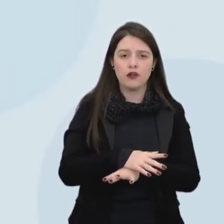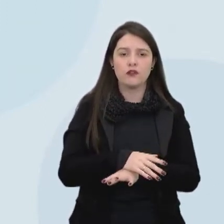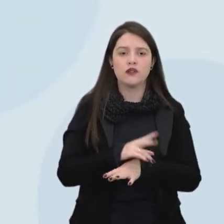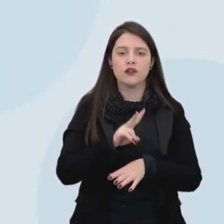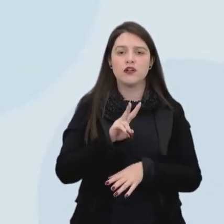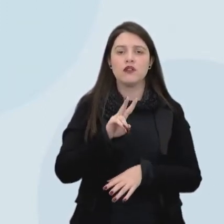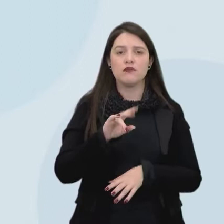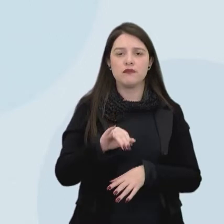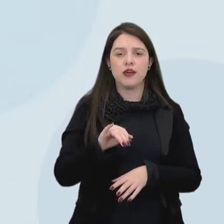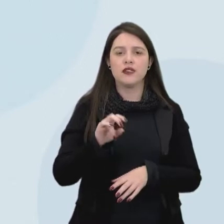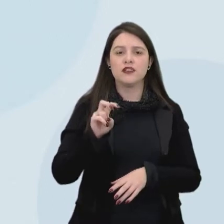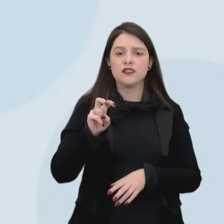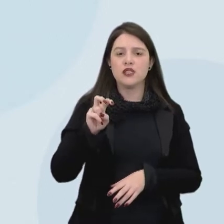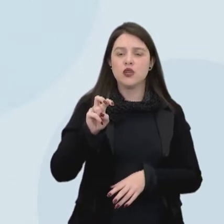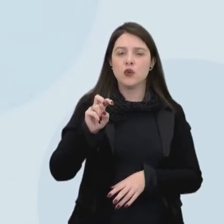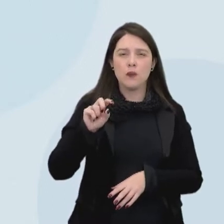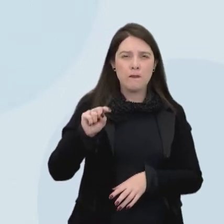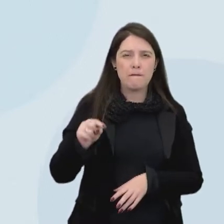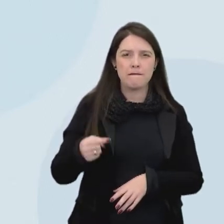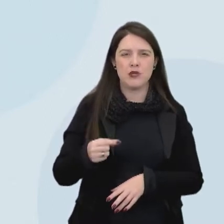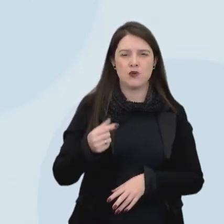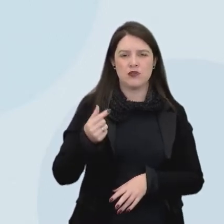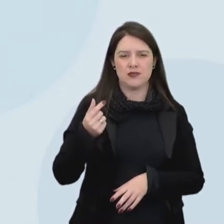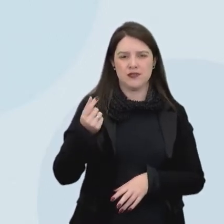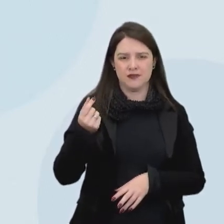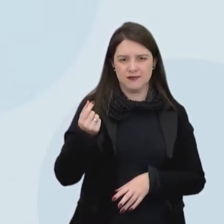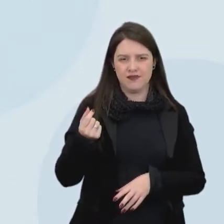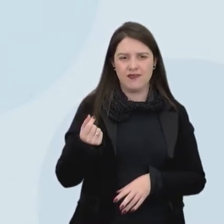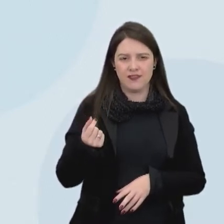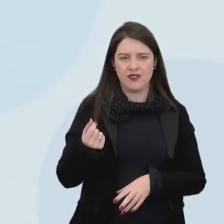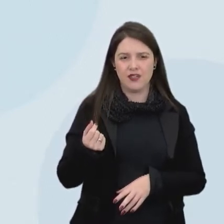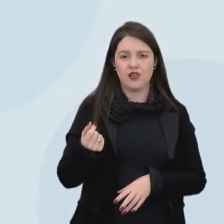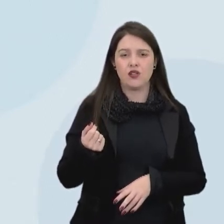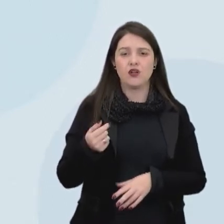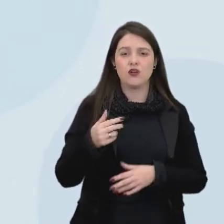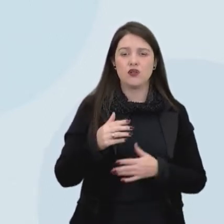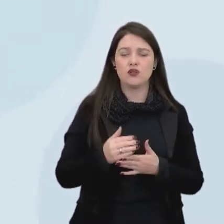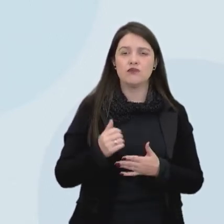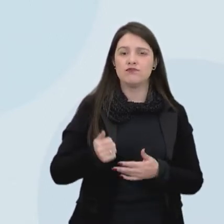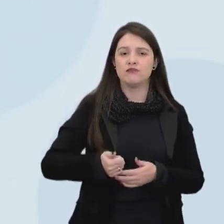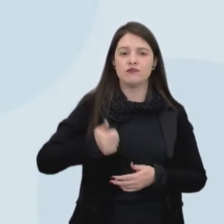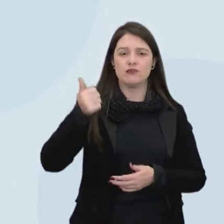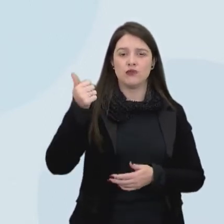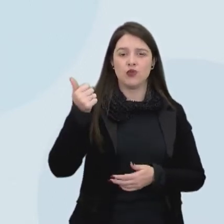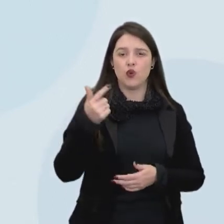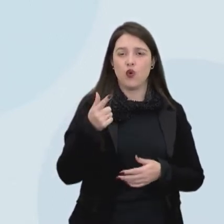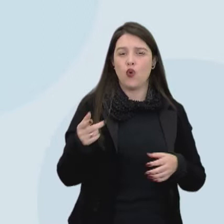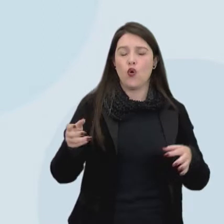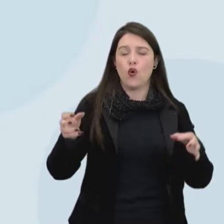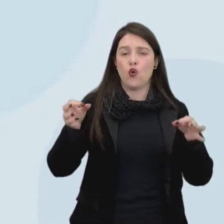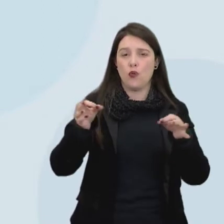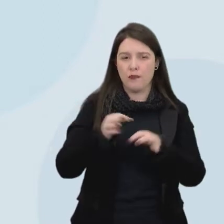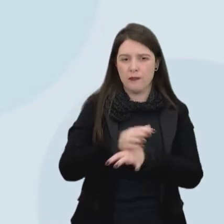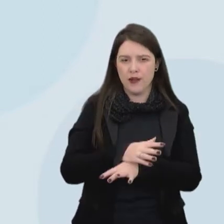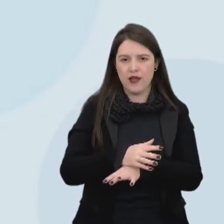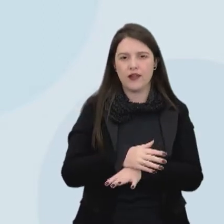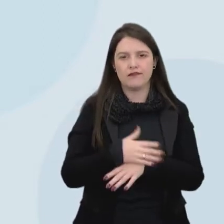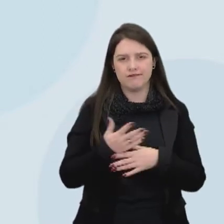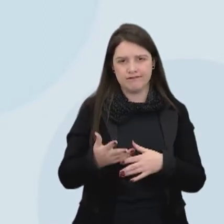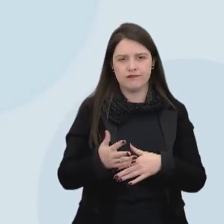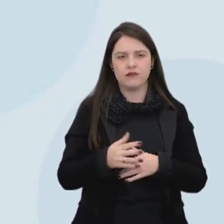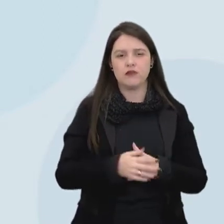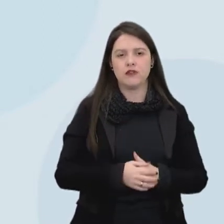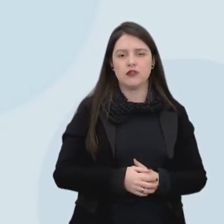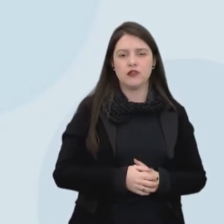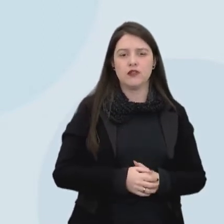mais de R$ 5.100 para quem tem aí o ensino superior completo, desculpa.